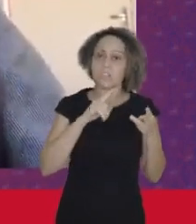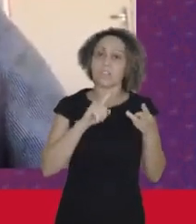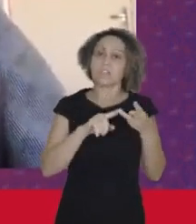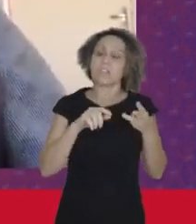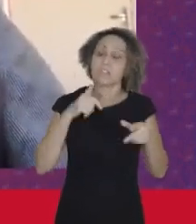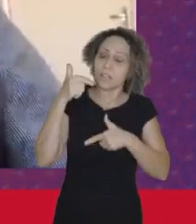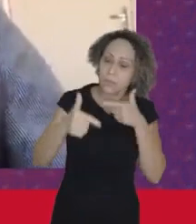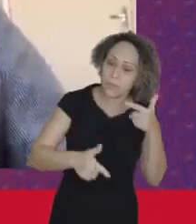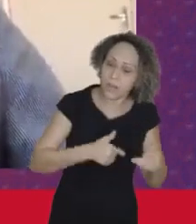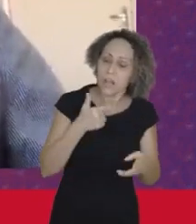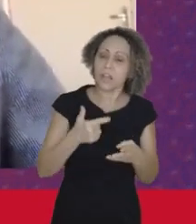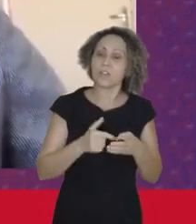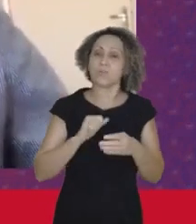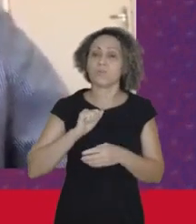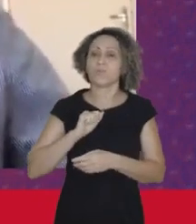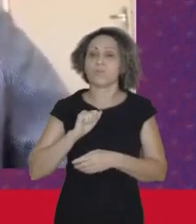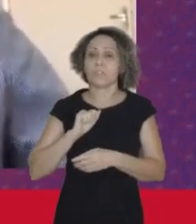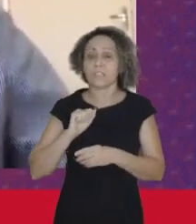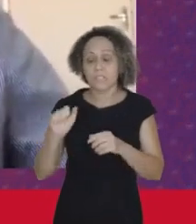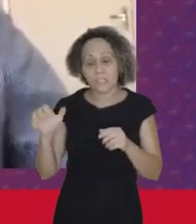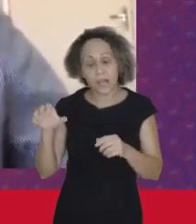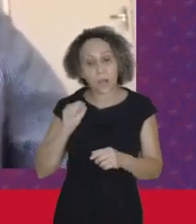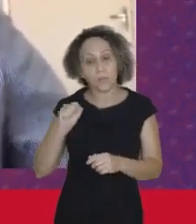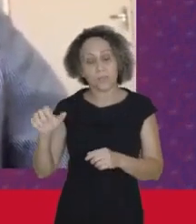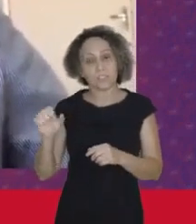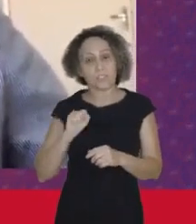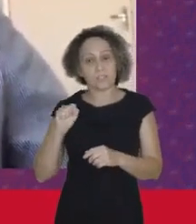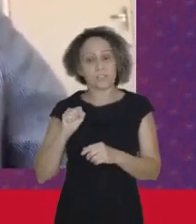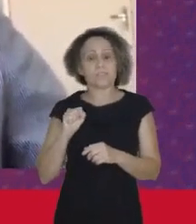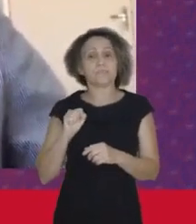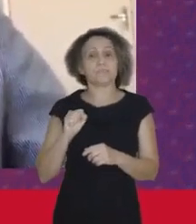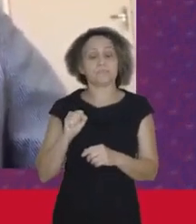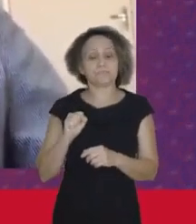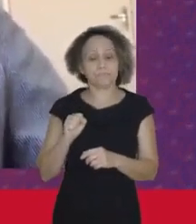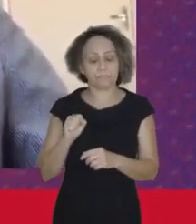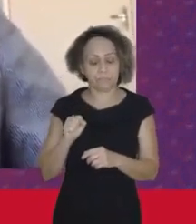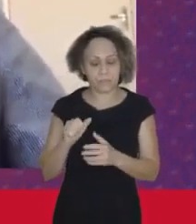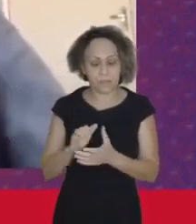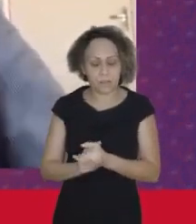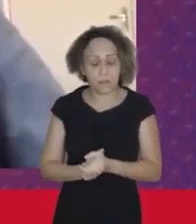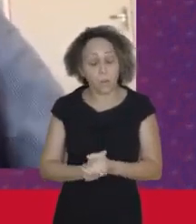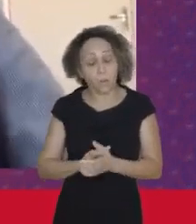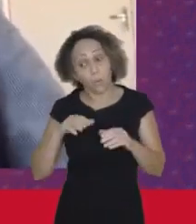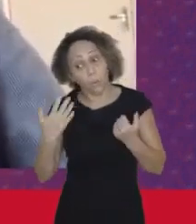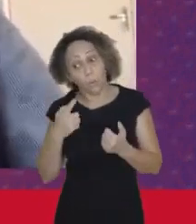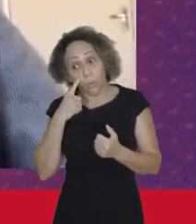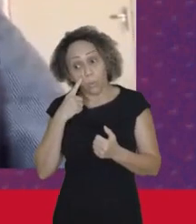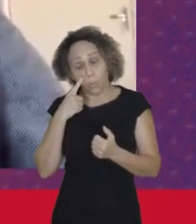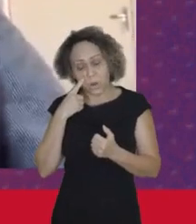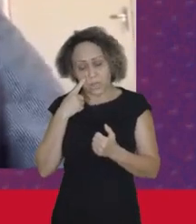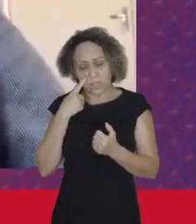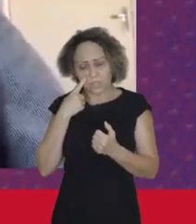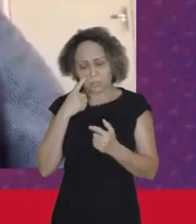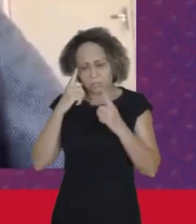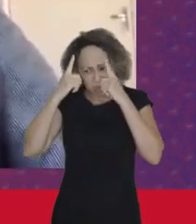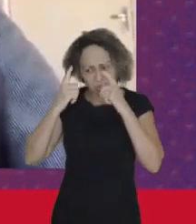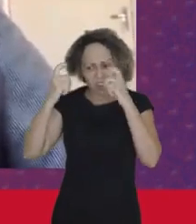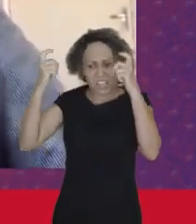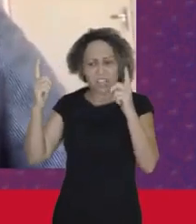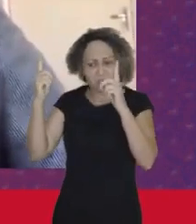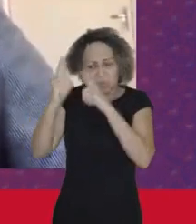social, o que configura em um atentado aos direitos sociais. As mulheres com